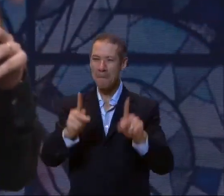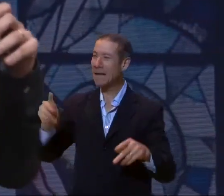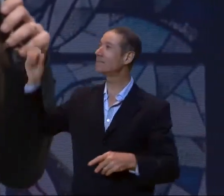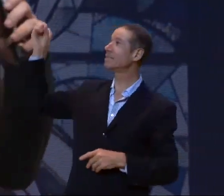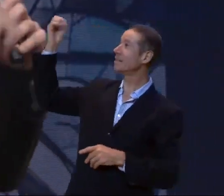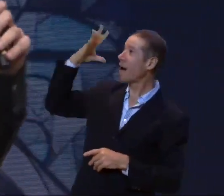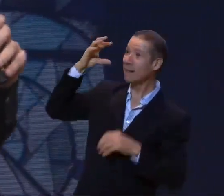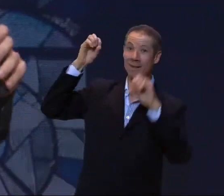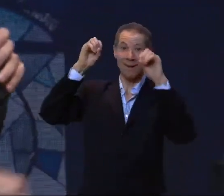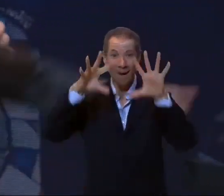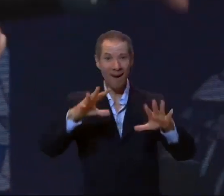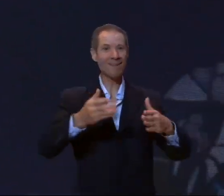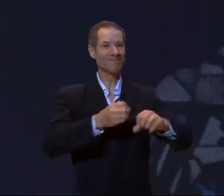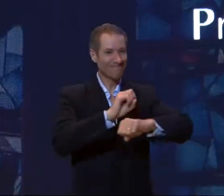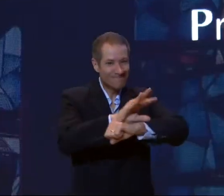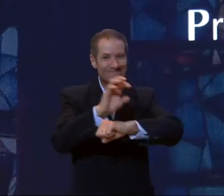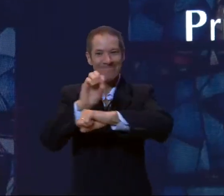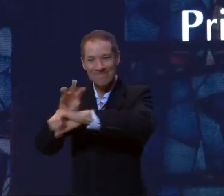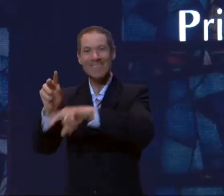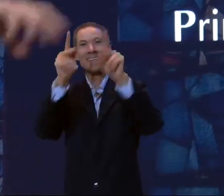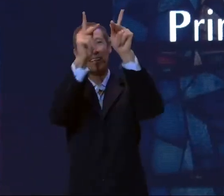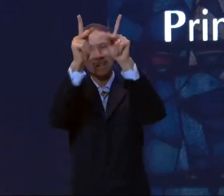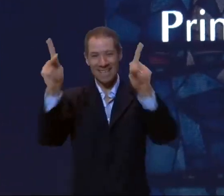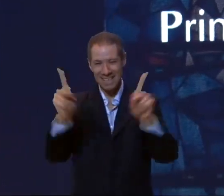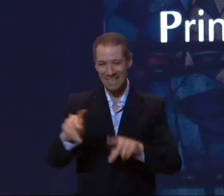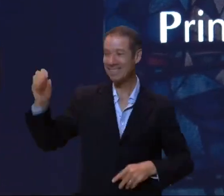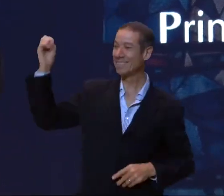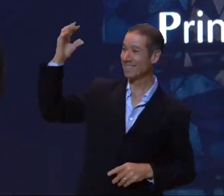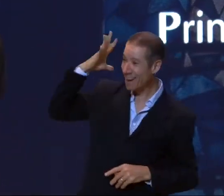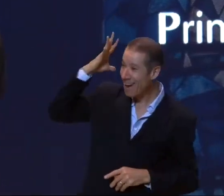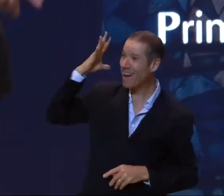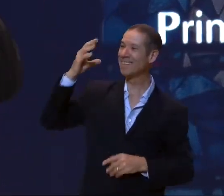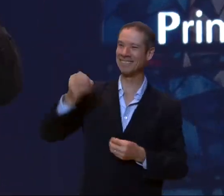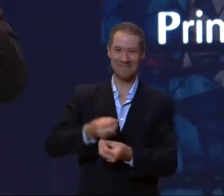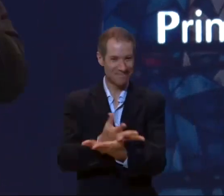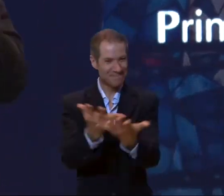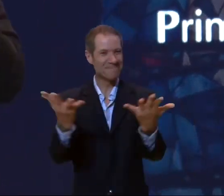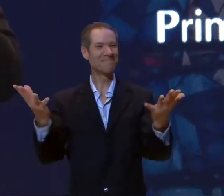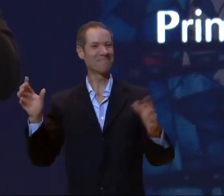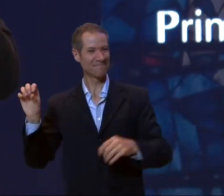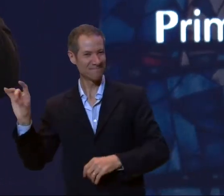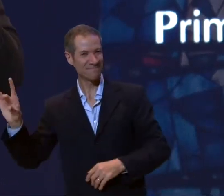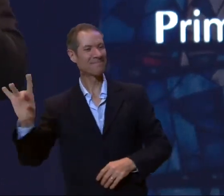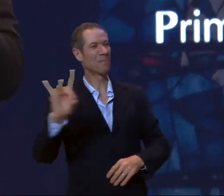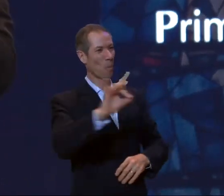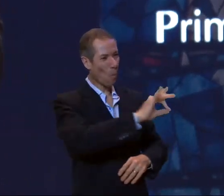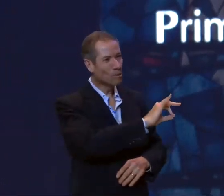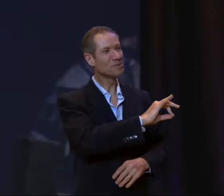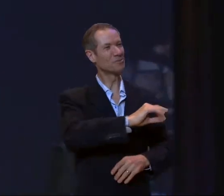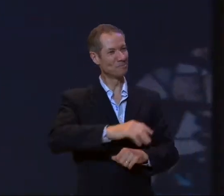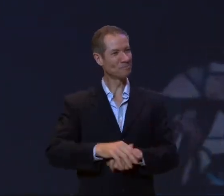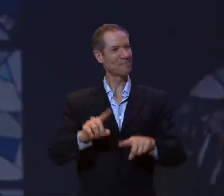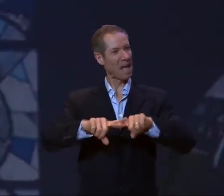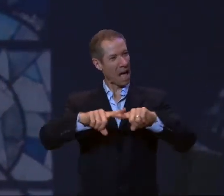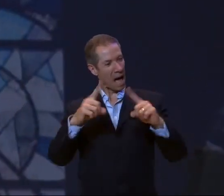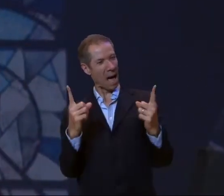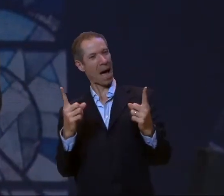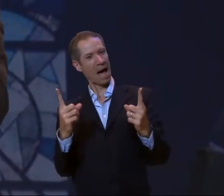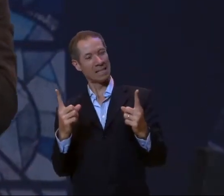e paz, graça e paz para você. Mas eu não apenas vim